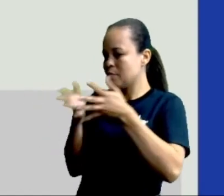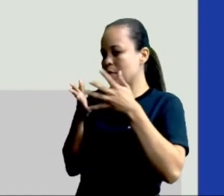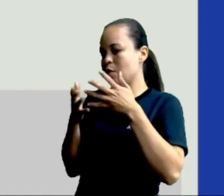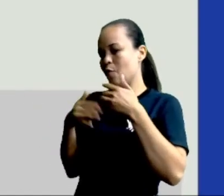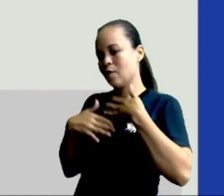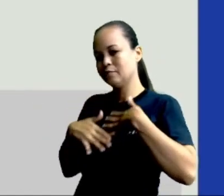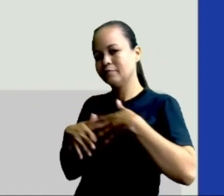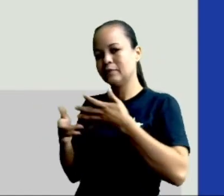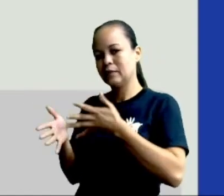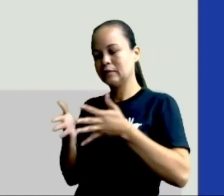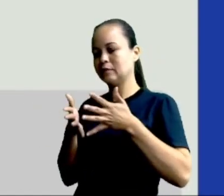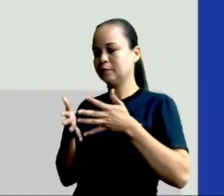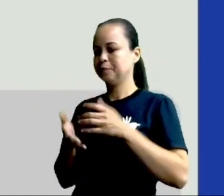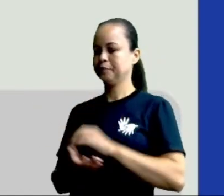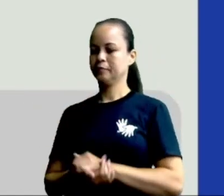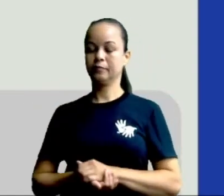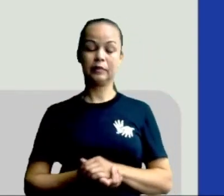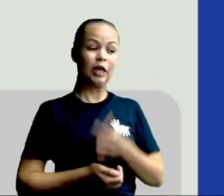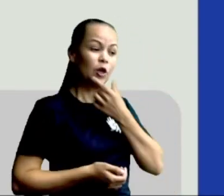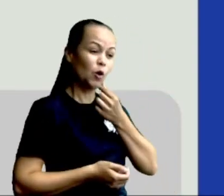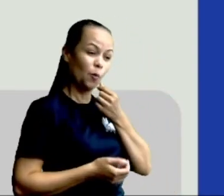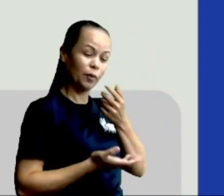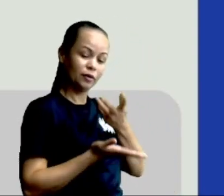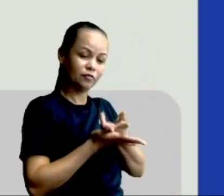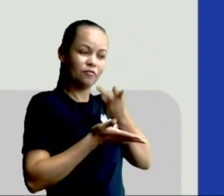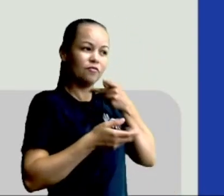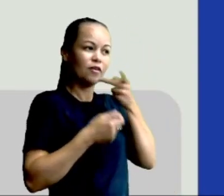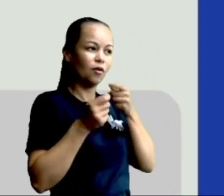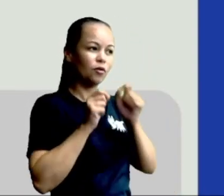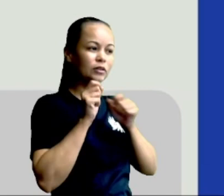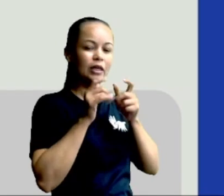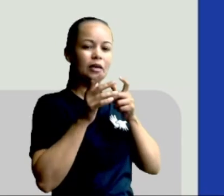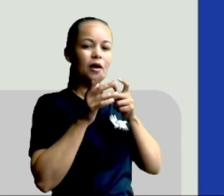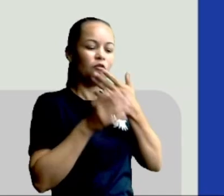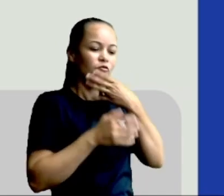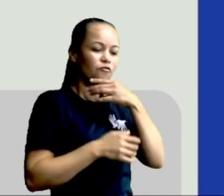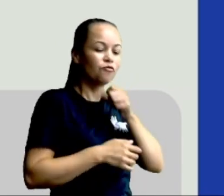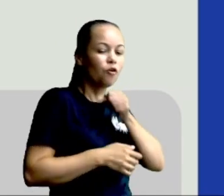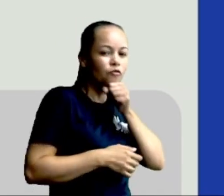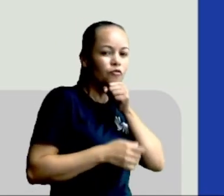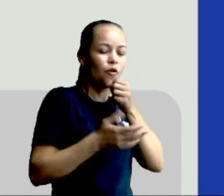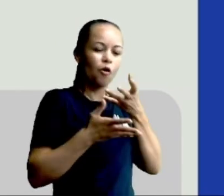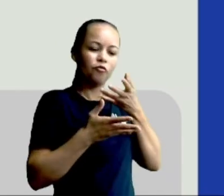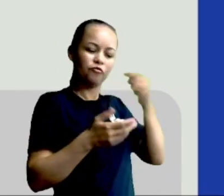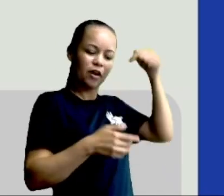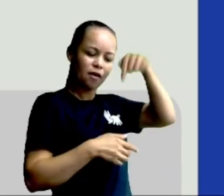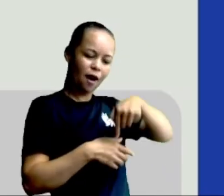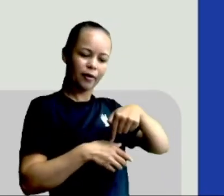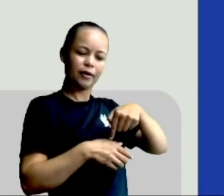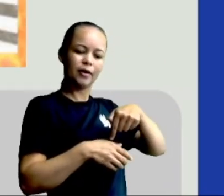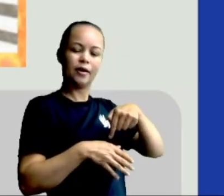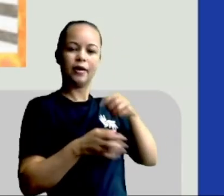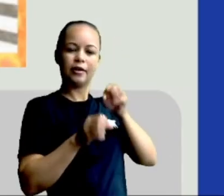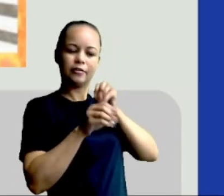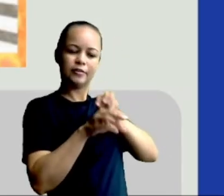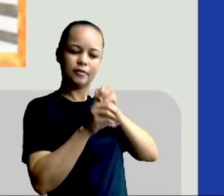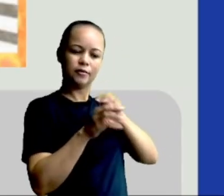Eno completou: qualquer dia desses, meu vô vem aqui dar aula para todos aprenderem sobre a nossa